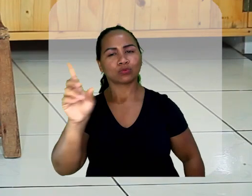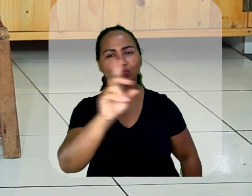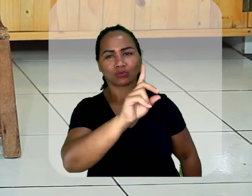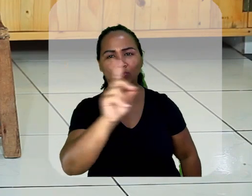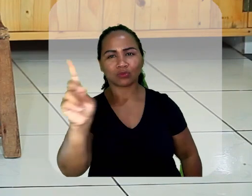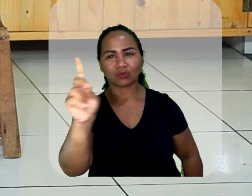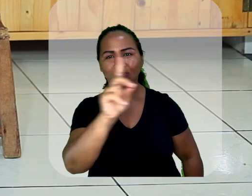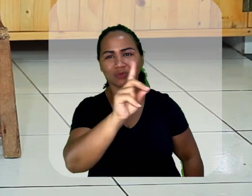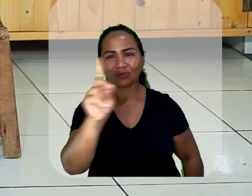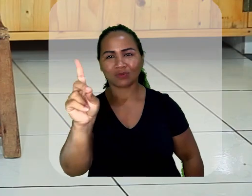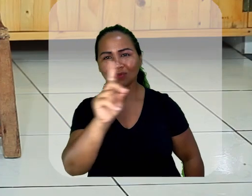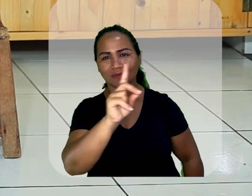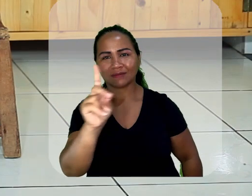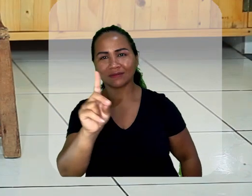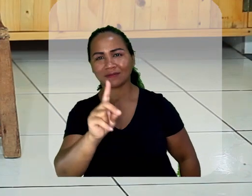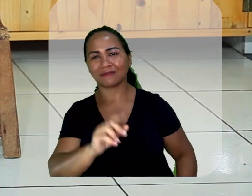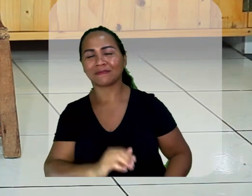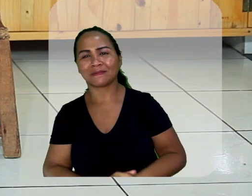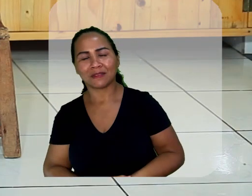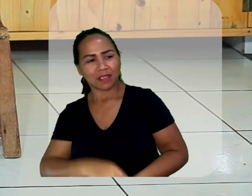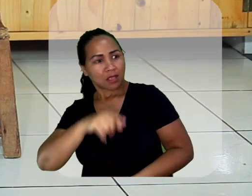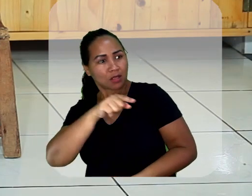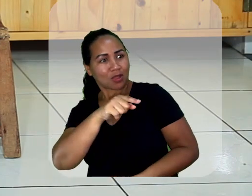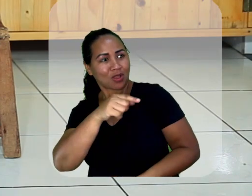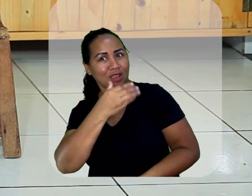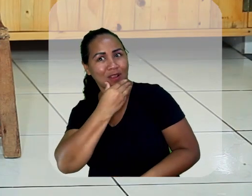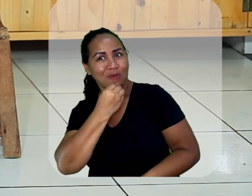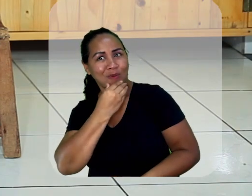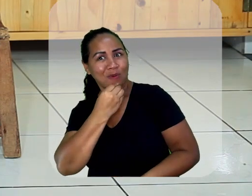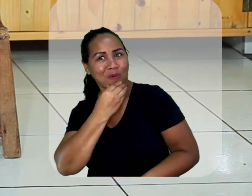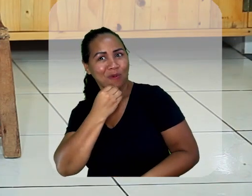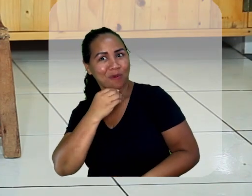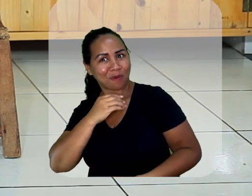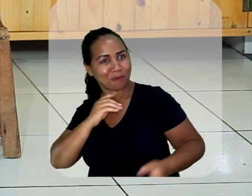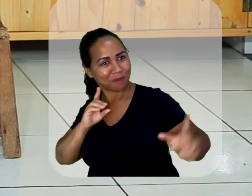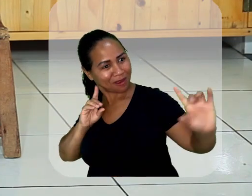Aquele serzinho chegou cá no sertão da minha vida,